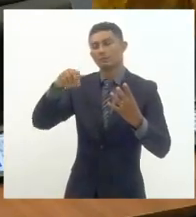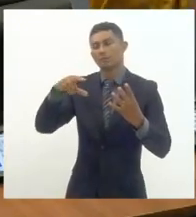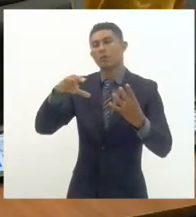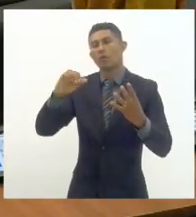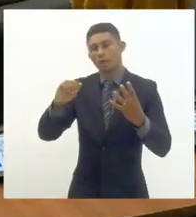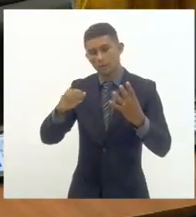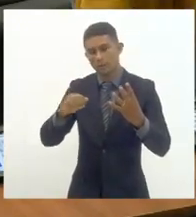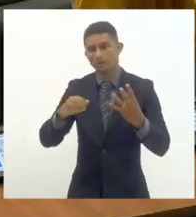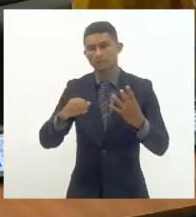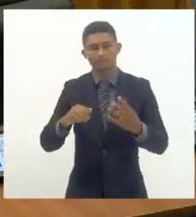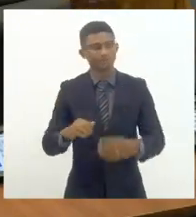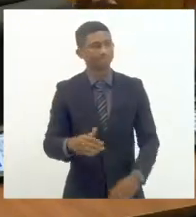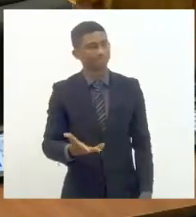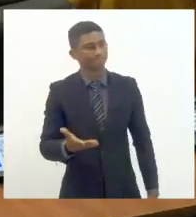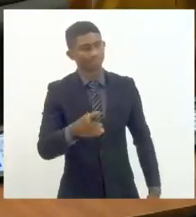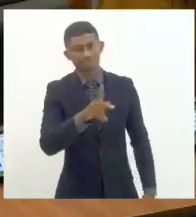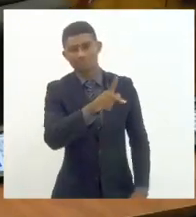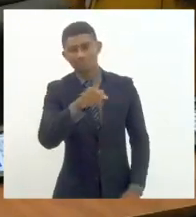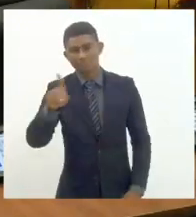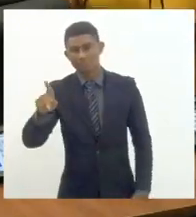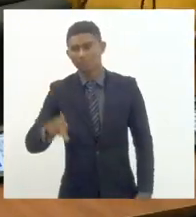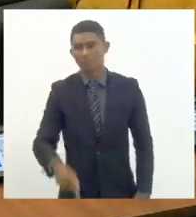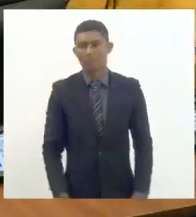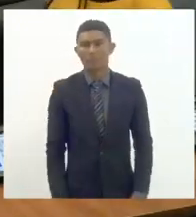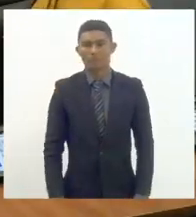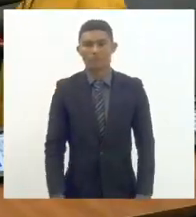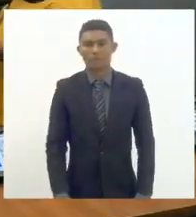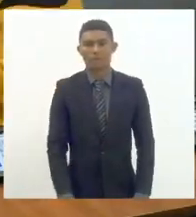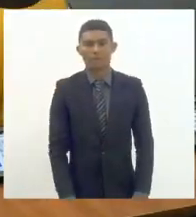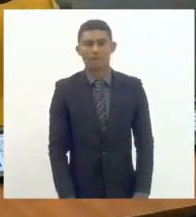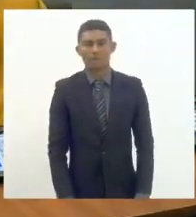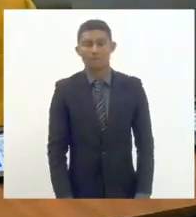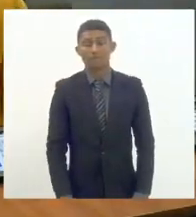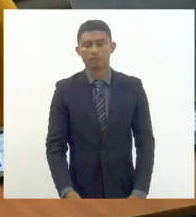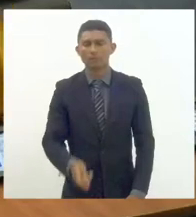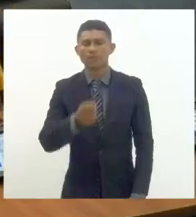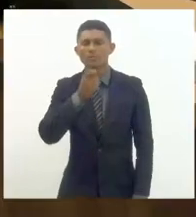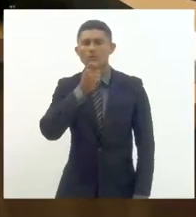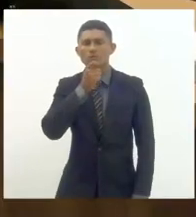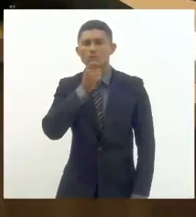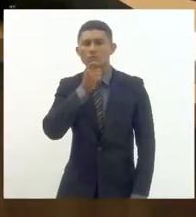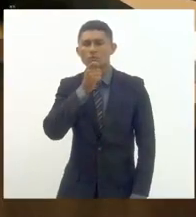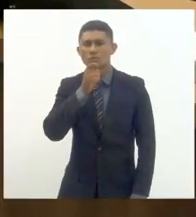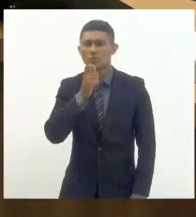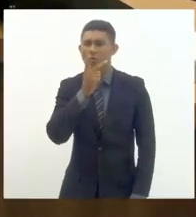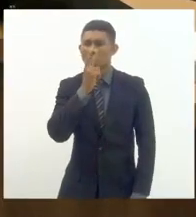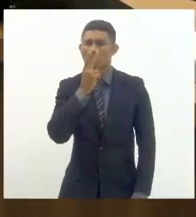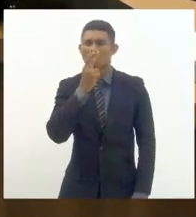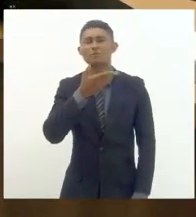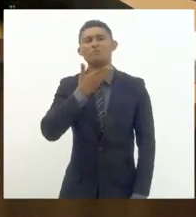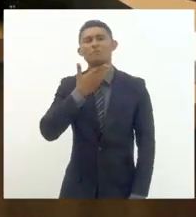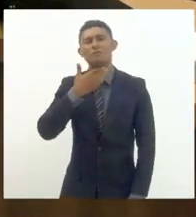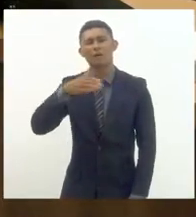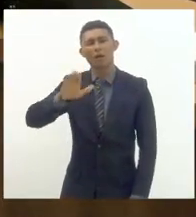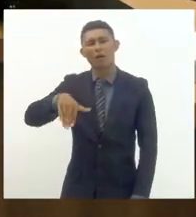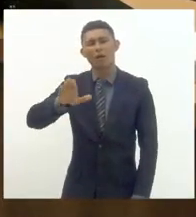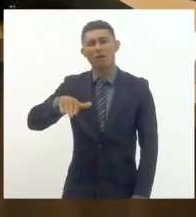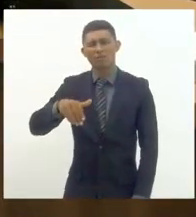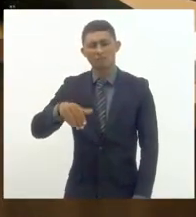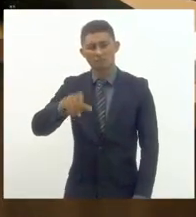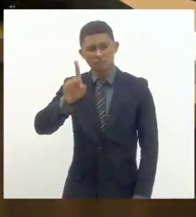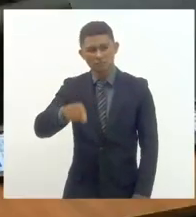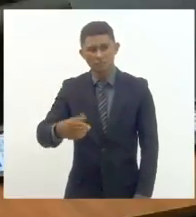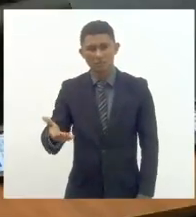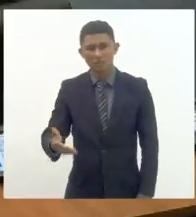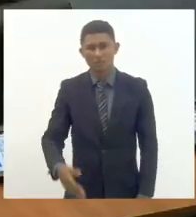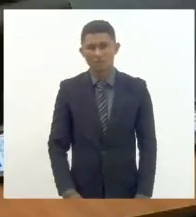Senhor presidente, esse microfone aqui... Senhor presidente, esse microfone aqui parece que está mais baixo, é ou é impressão só minha, não?